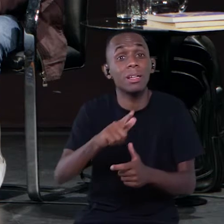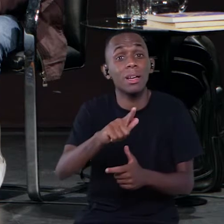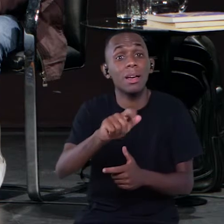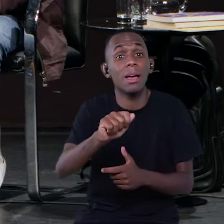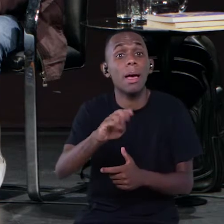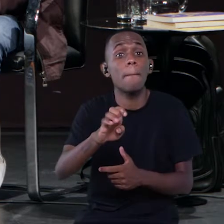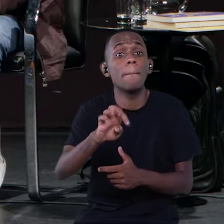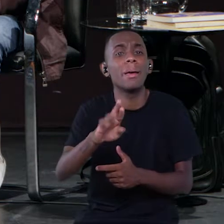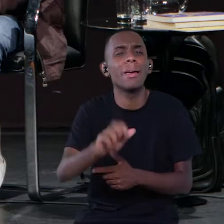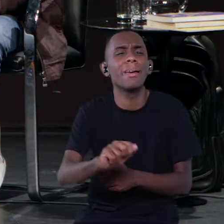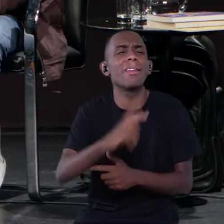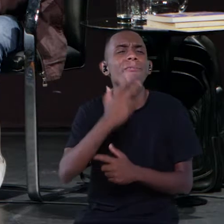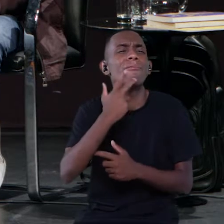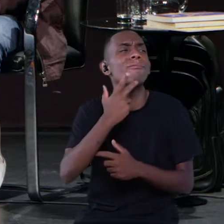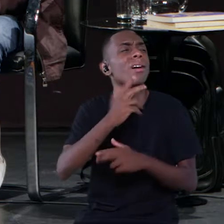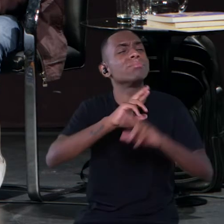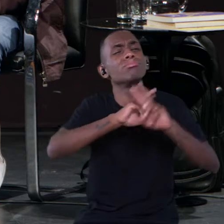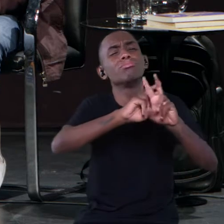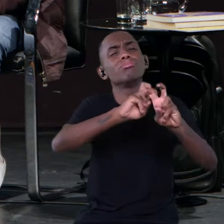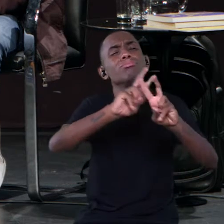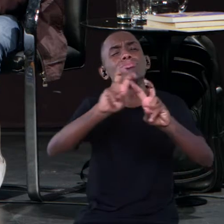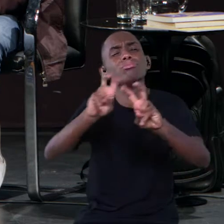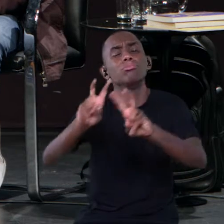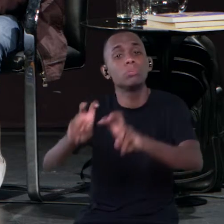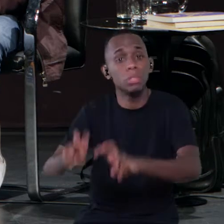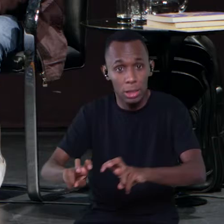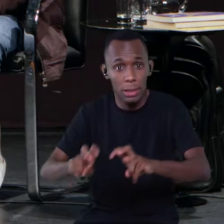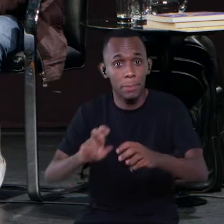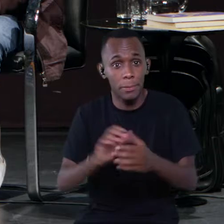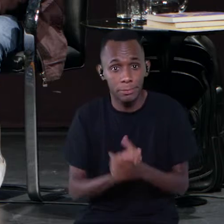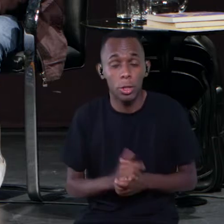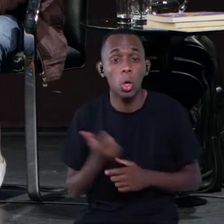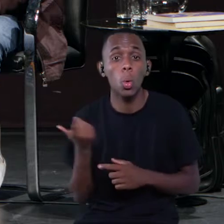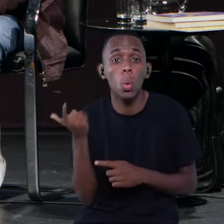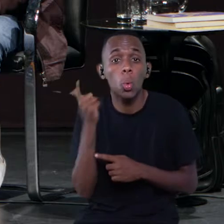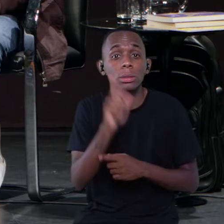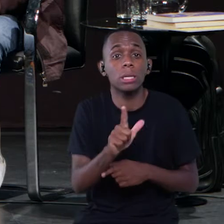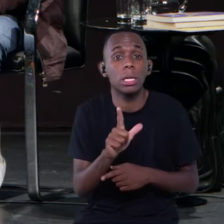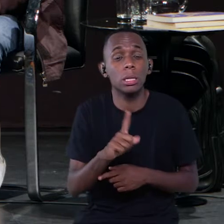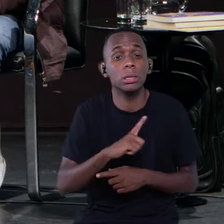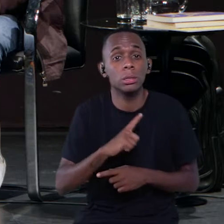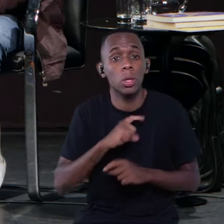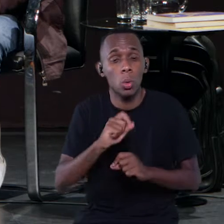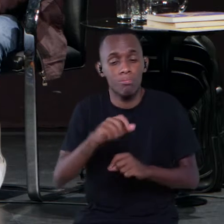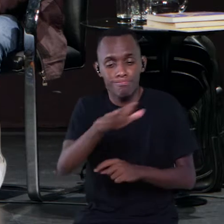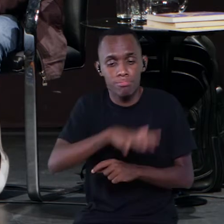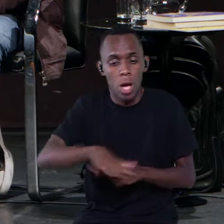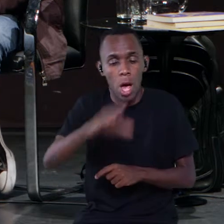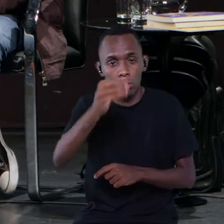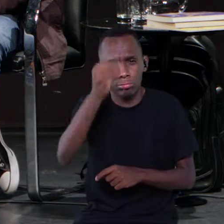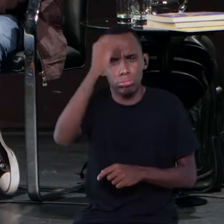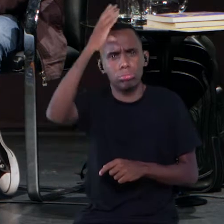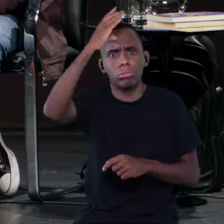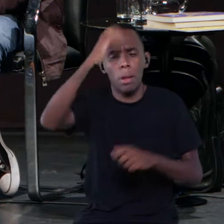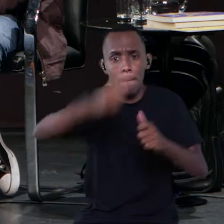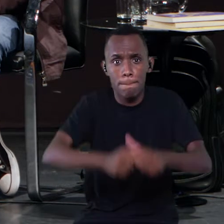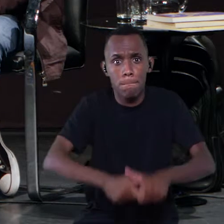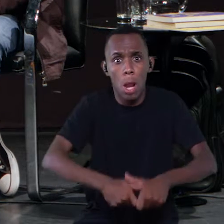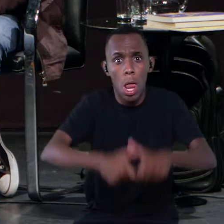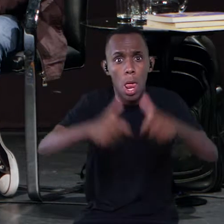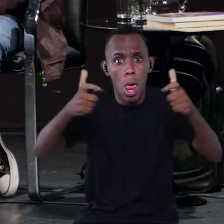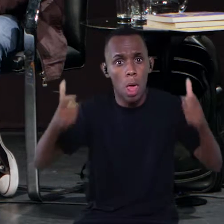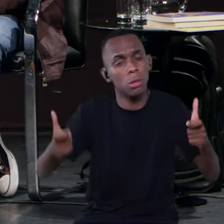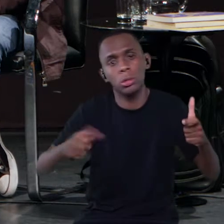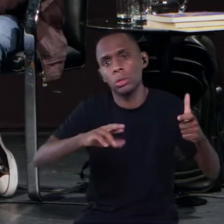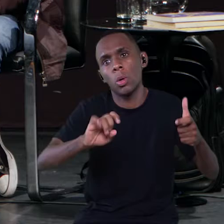Ricardo? Fala de tanta coisa, né? Que consegue ter uma área de conhecimento tão expandida, né?